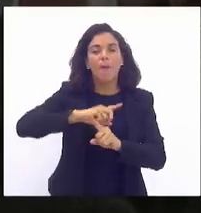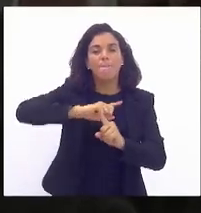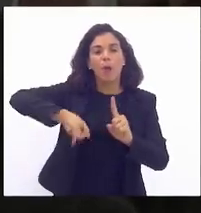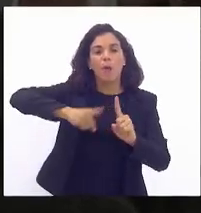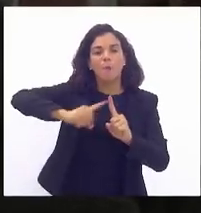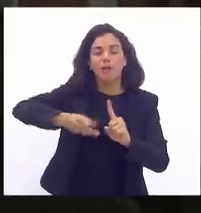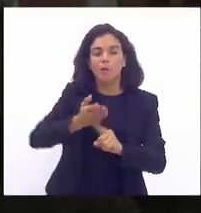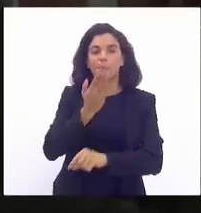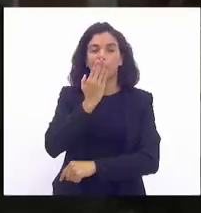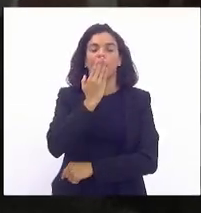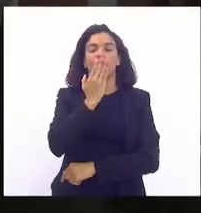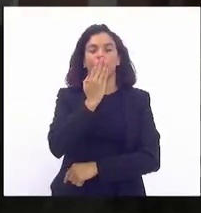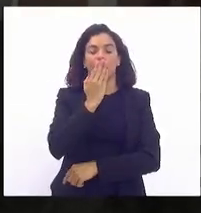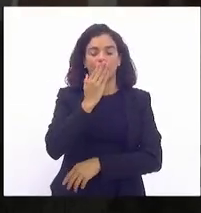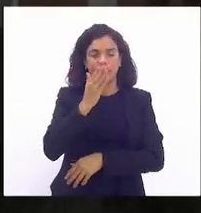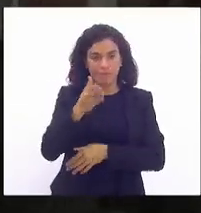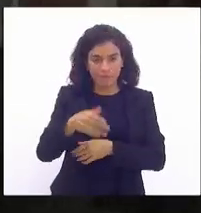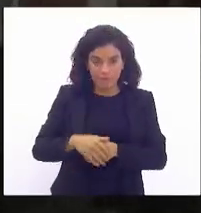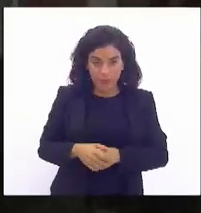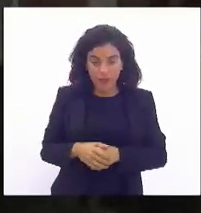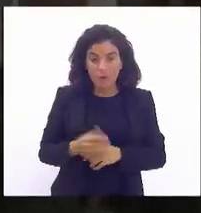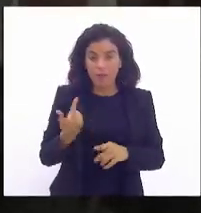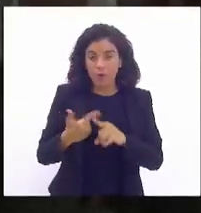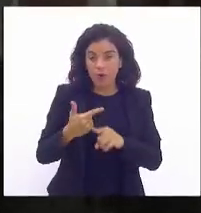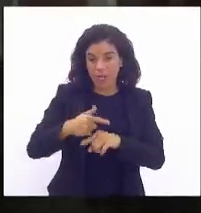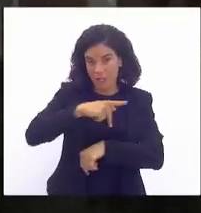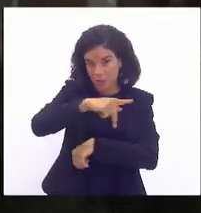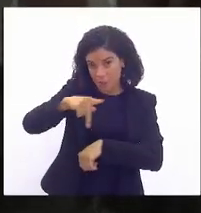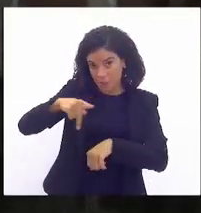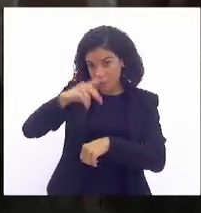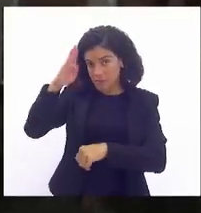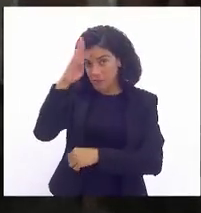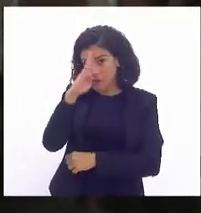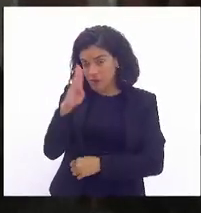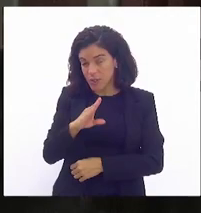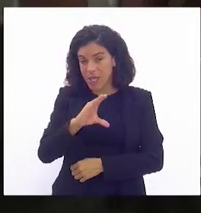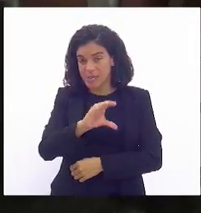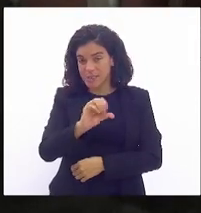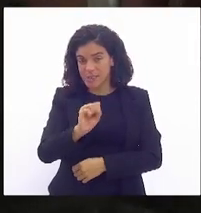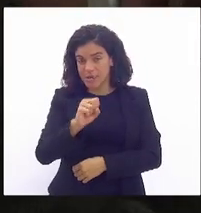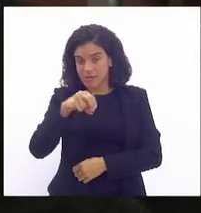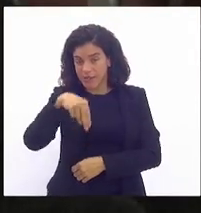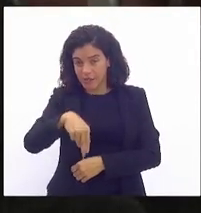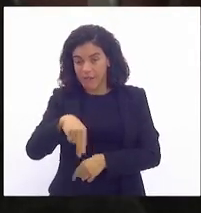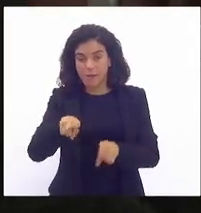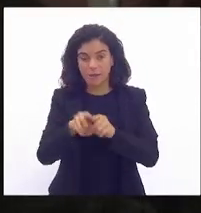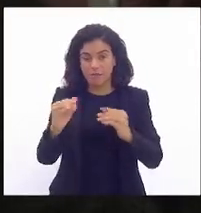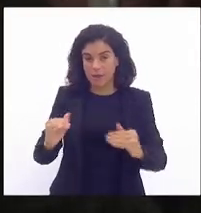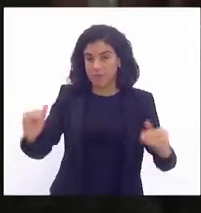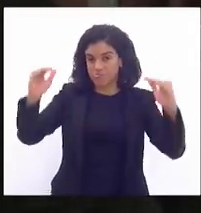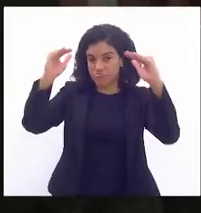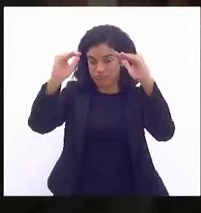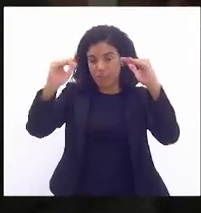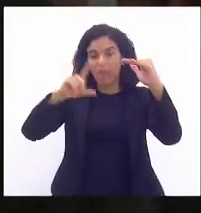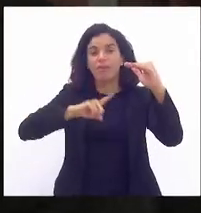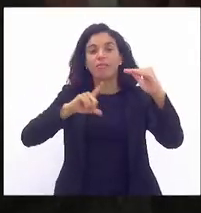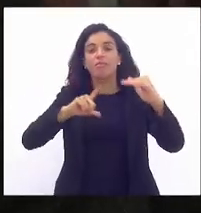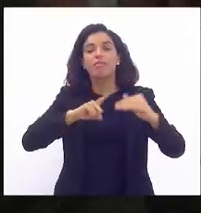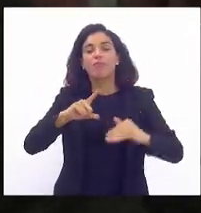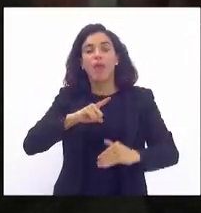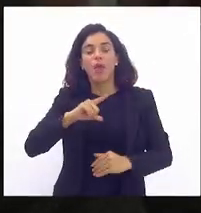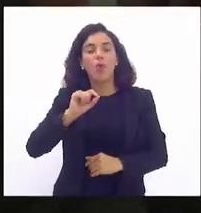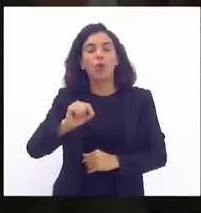fala. Porque, infelizmente, no nosso país, a CSN, as autoridades, têm fé pública na